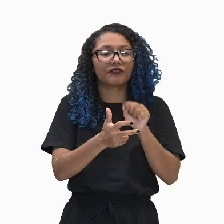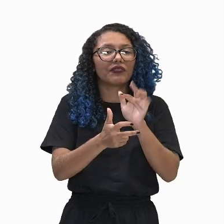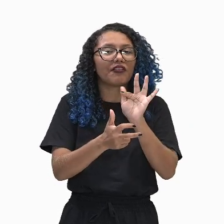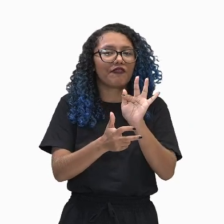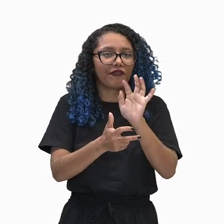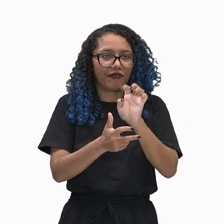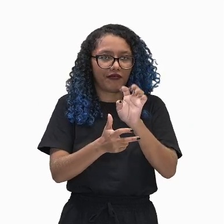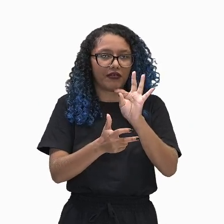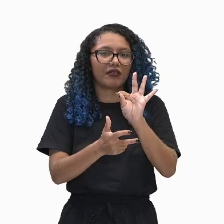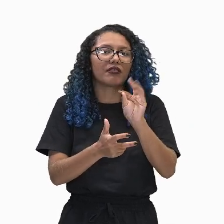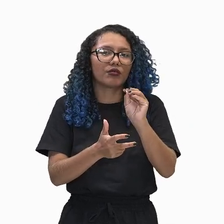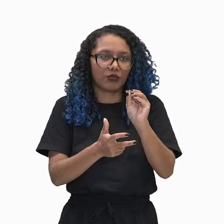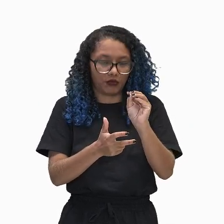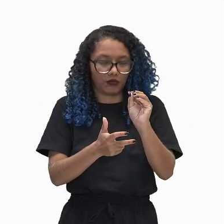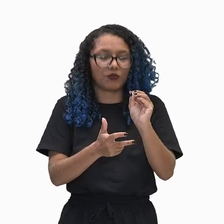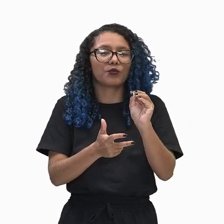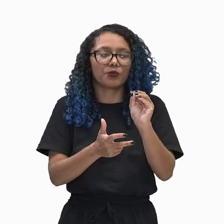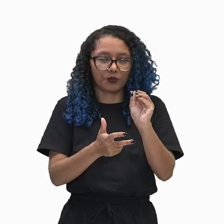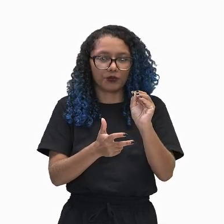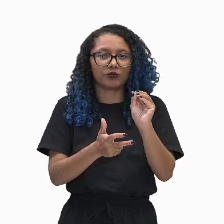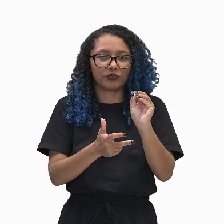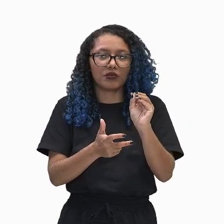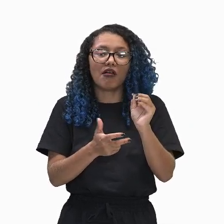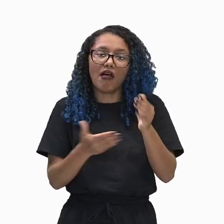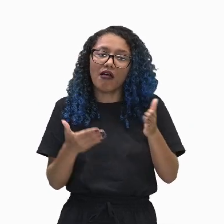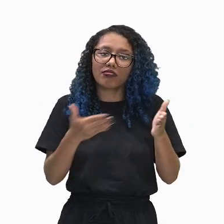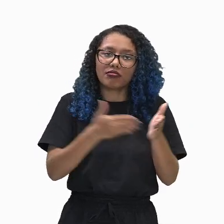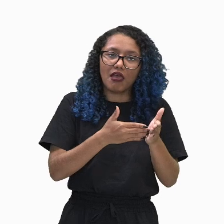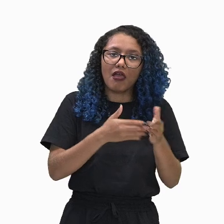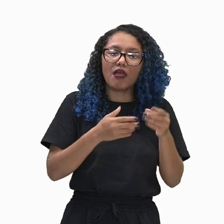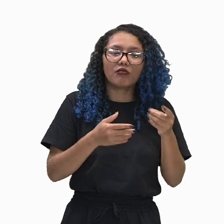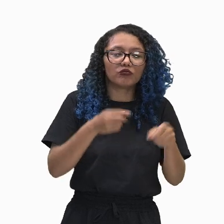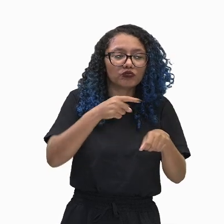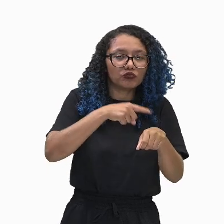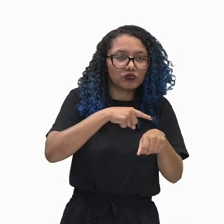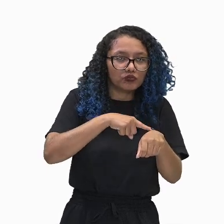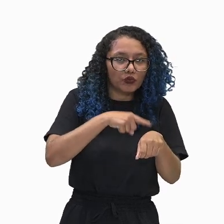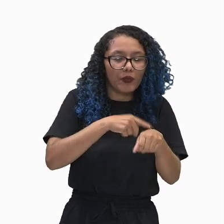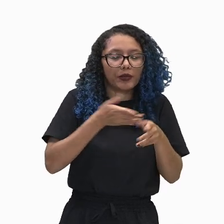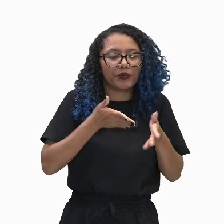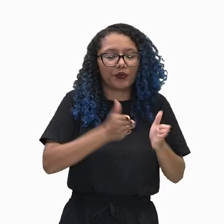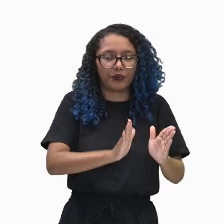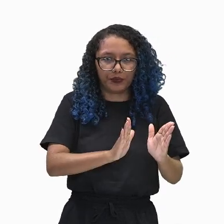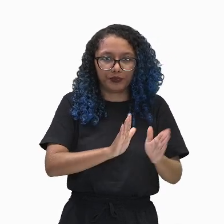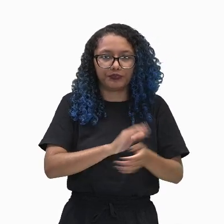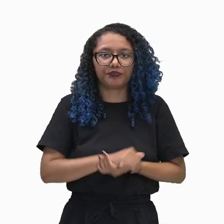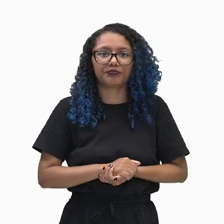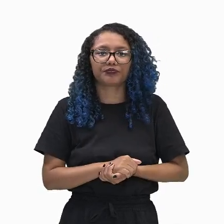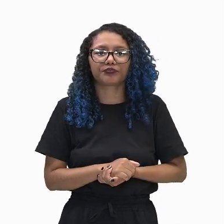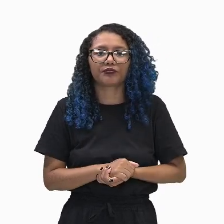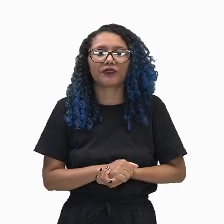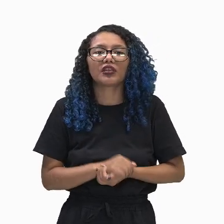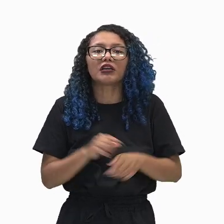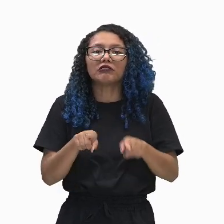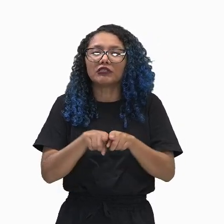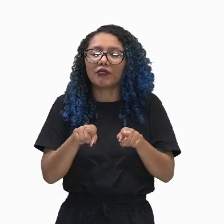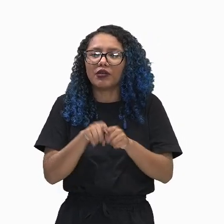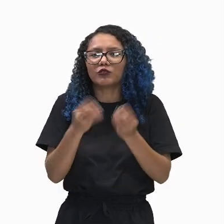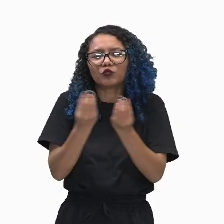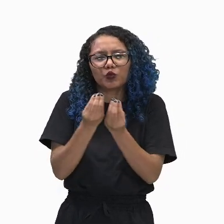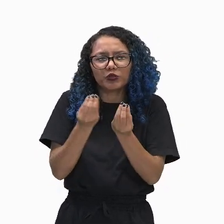desenvolvimento, feto até o nascimento. Outras funções da placenta, né? Remoção de resíduos,